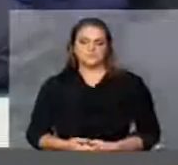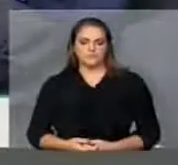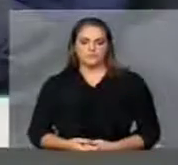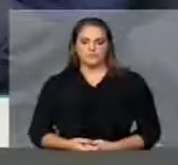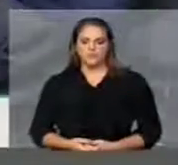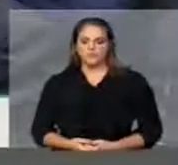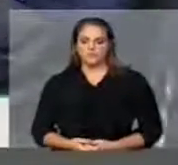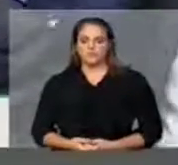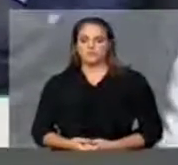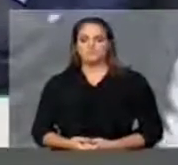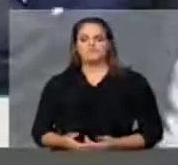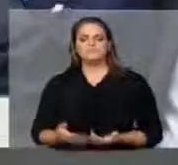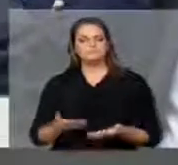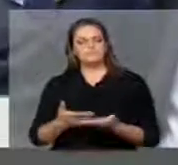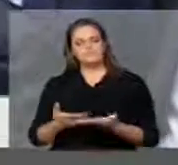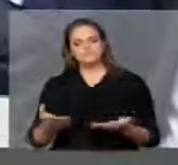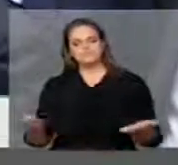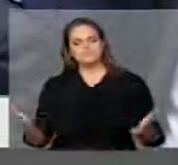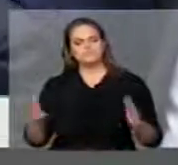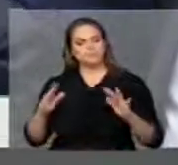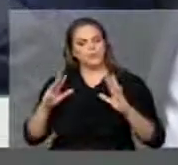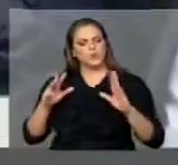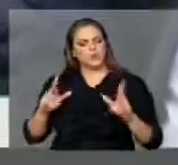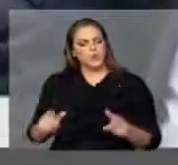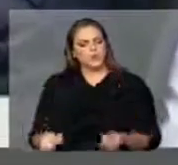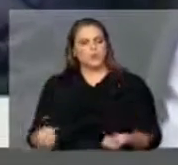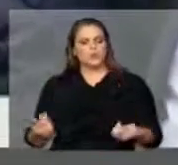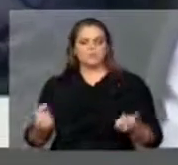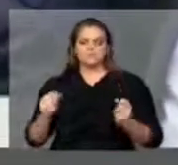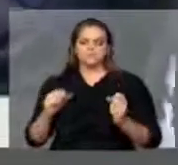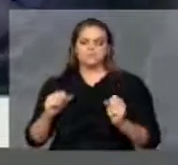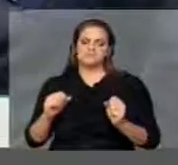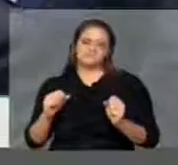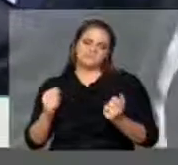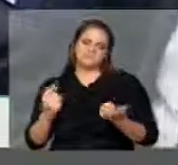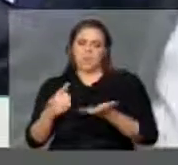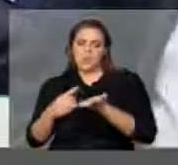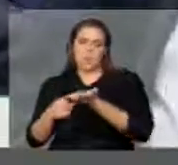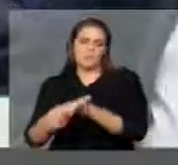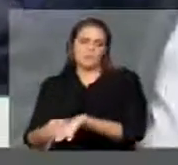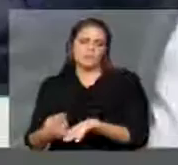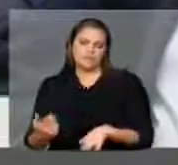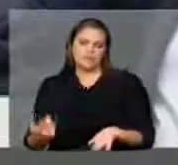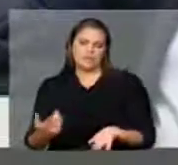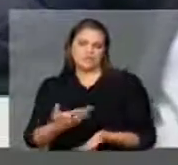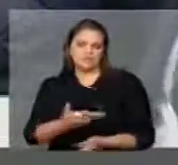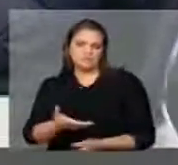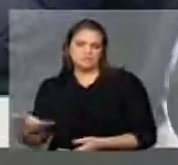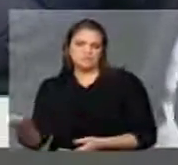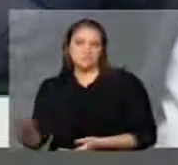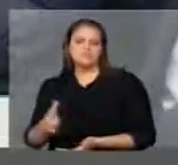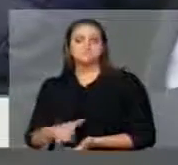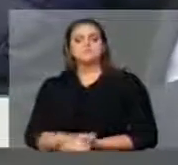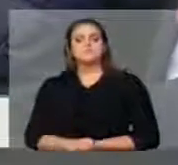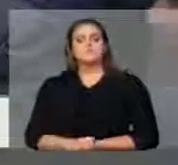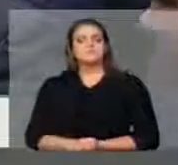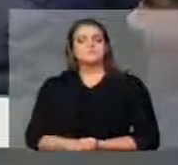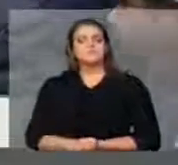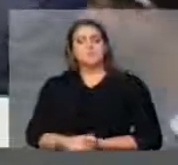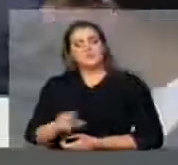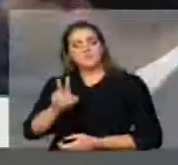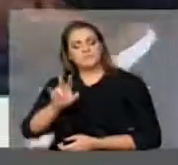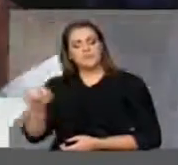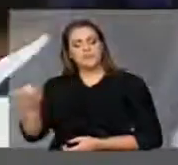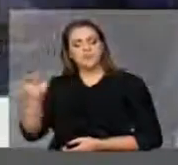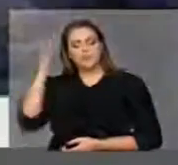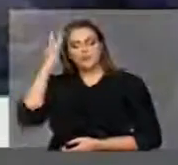um convite a todos os membros dessa casa, especialmente dirigindo a vossa excelência, com relação a algo que ocorrerá aqui